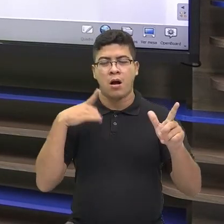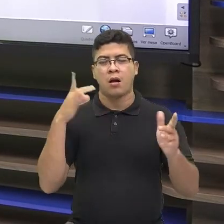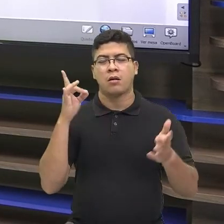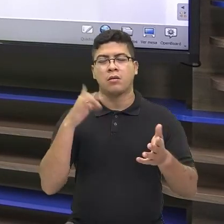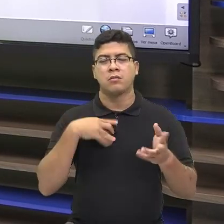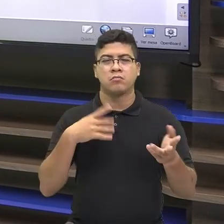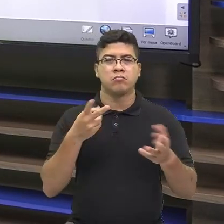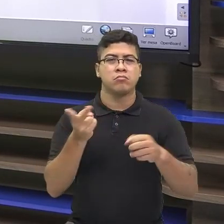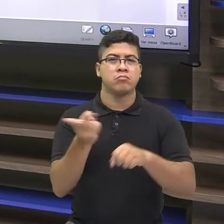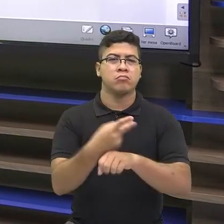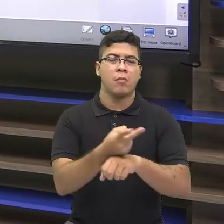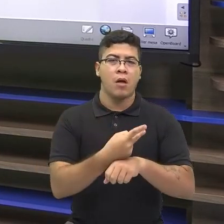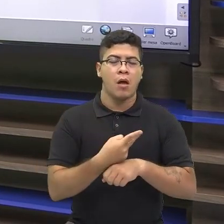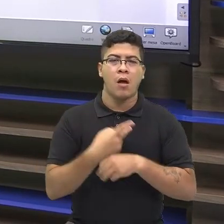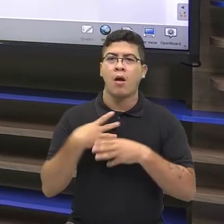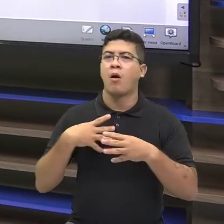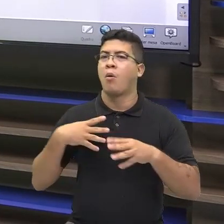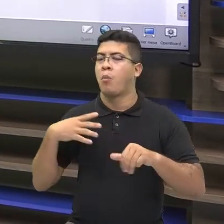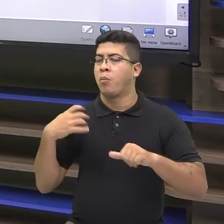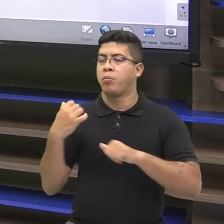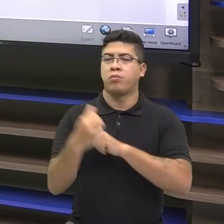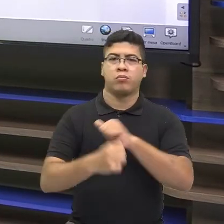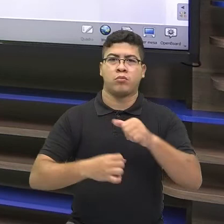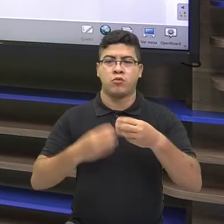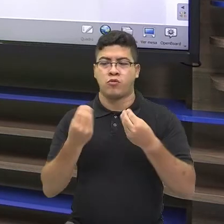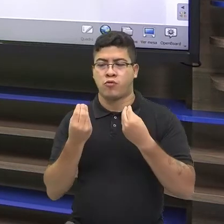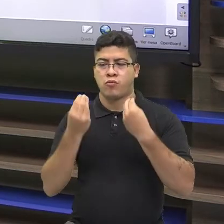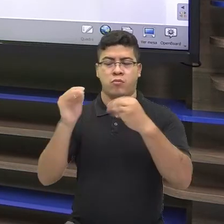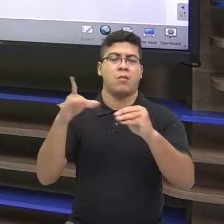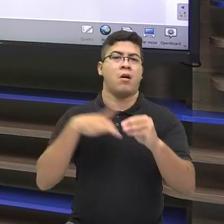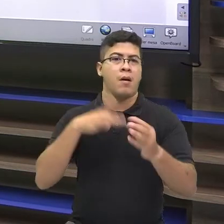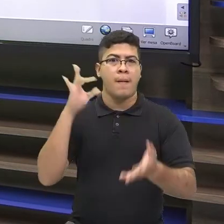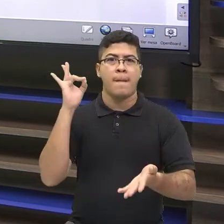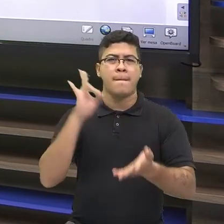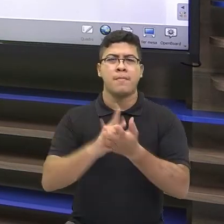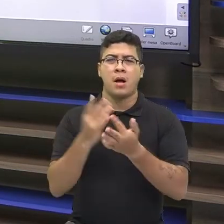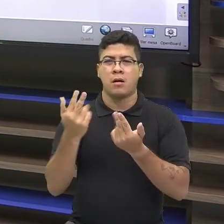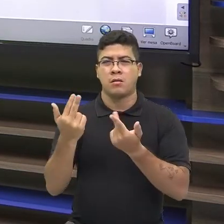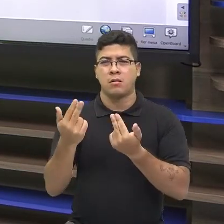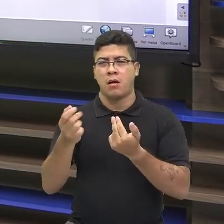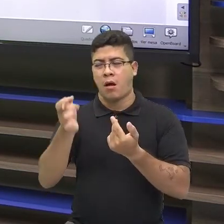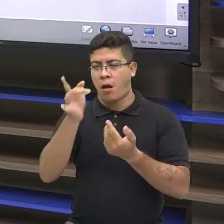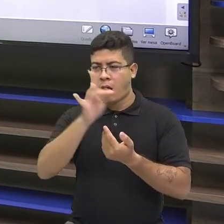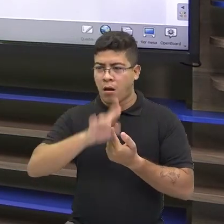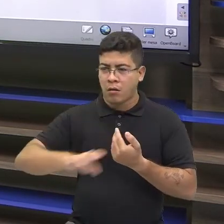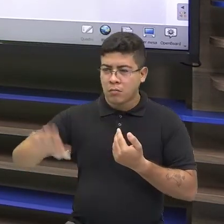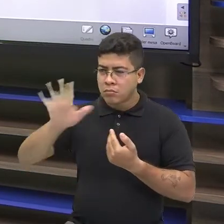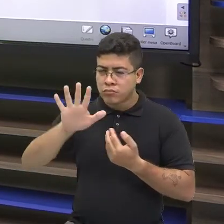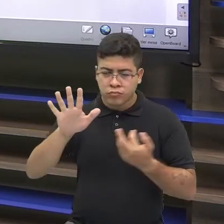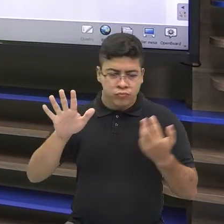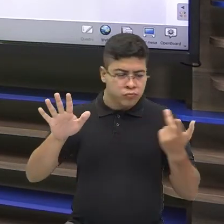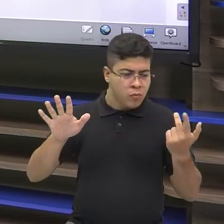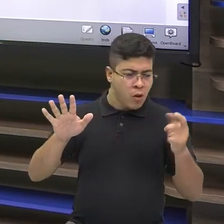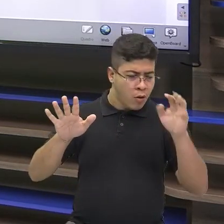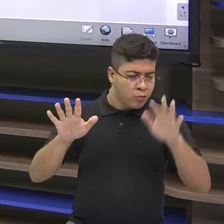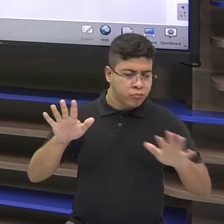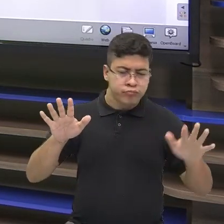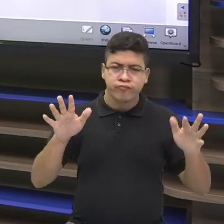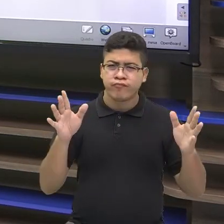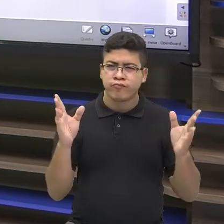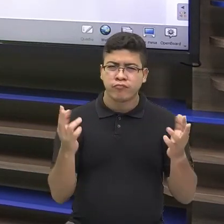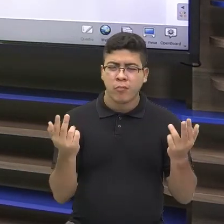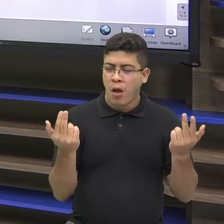procurar transpor para as telas o mais próximo possível do real, a imitação do real,